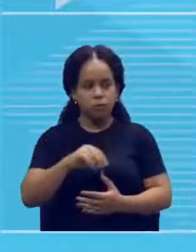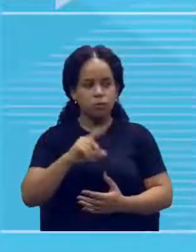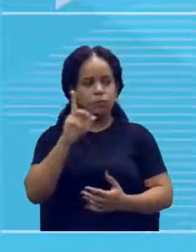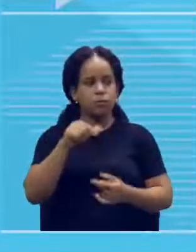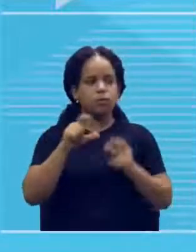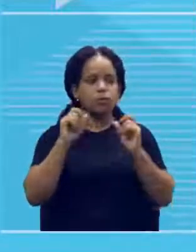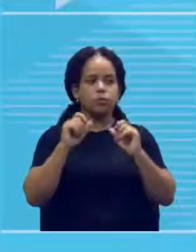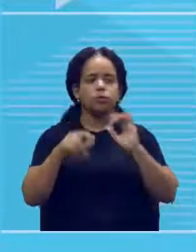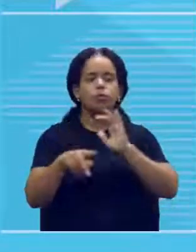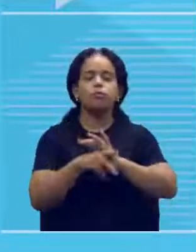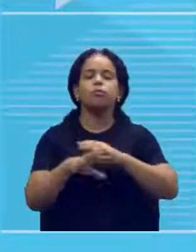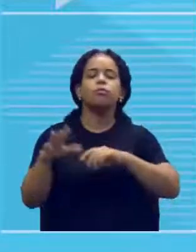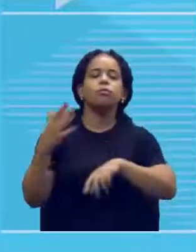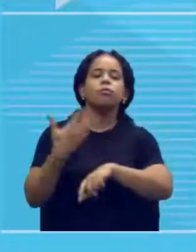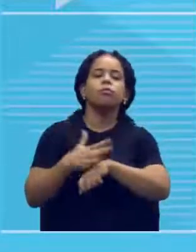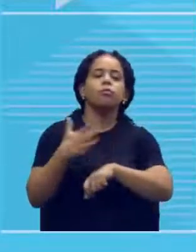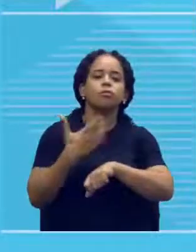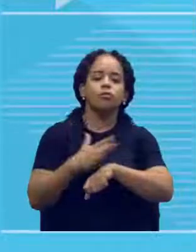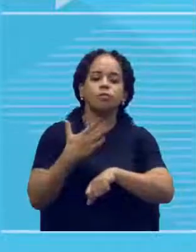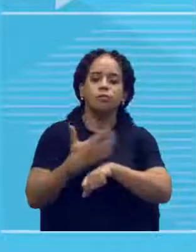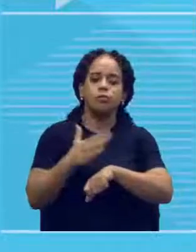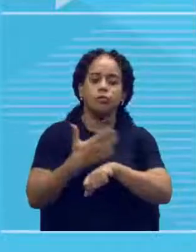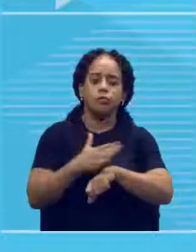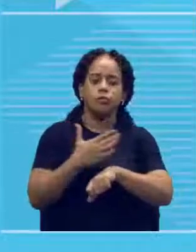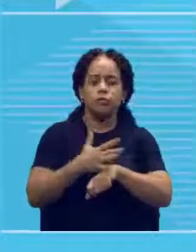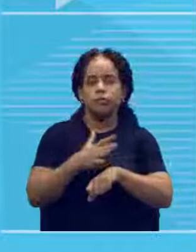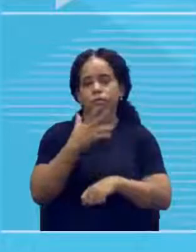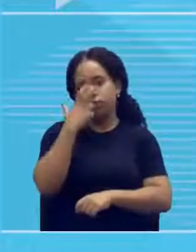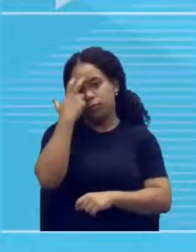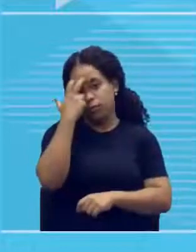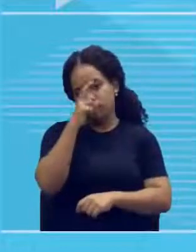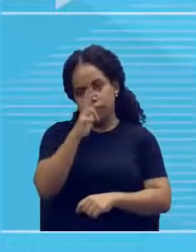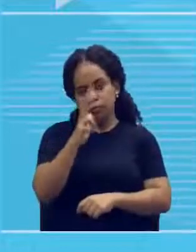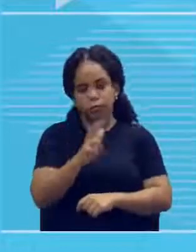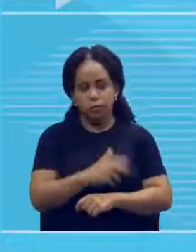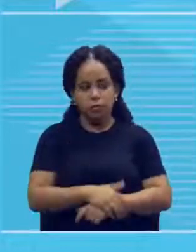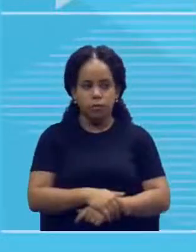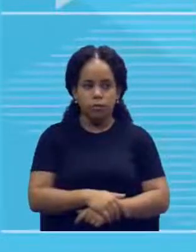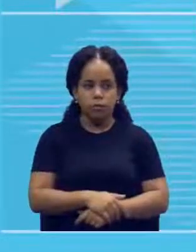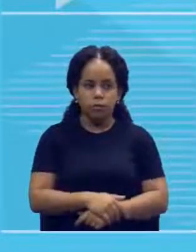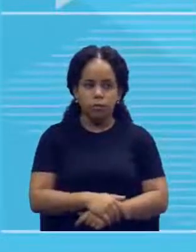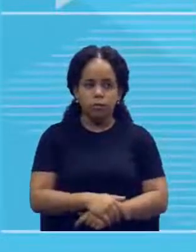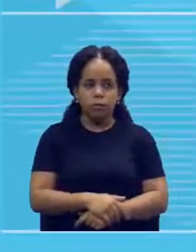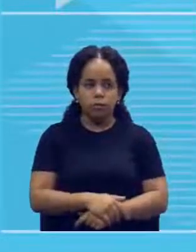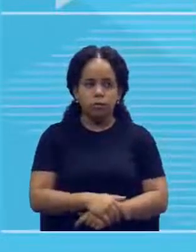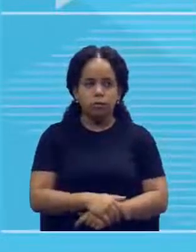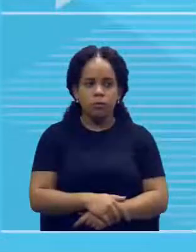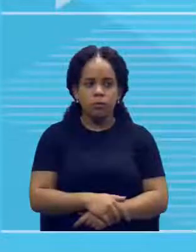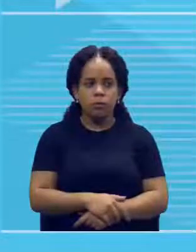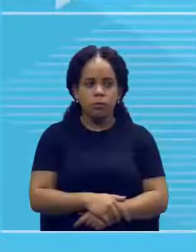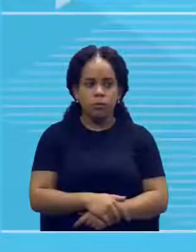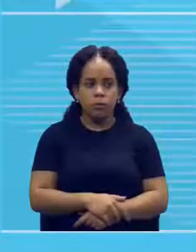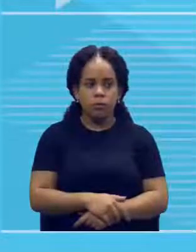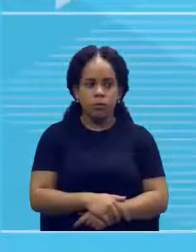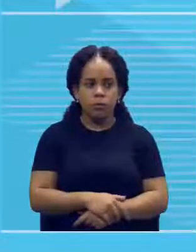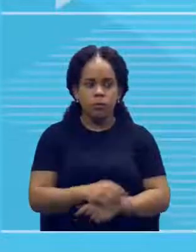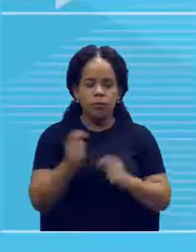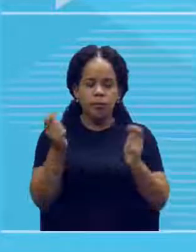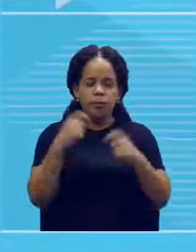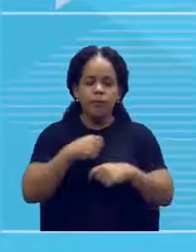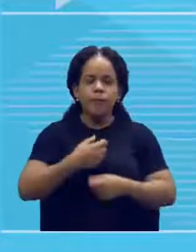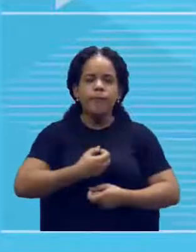uma atividade de cultura que é para